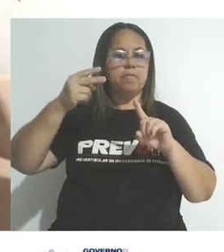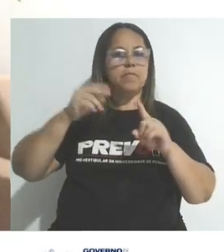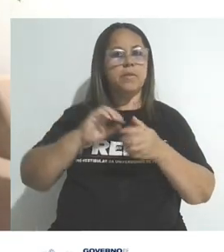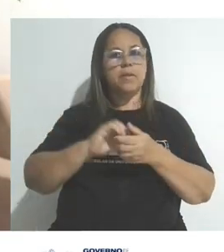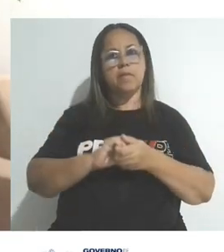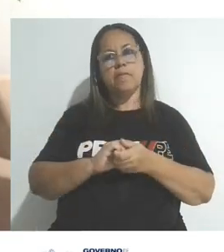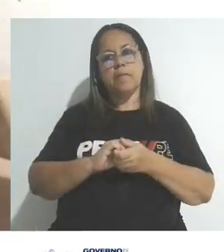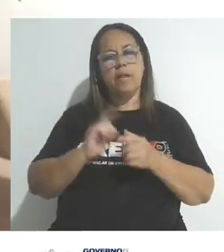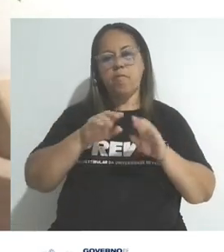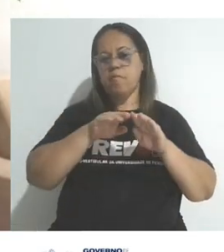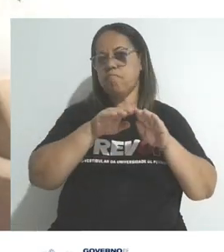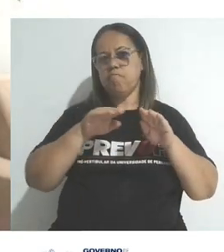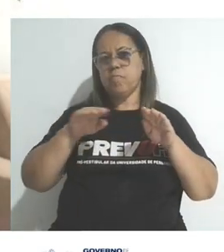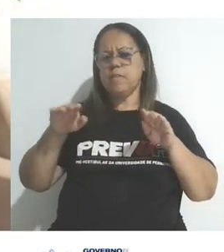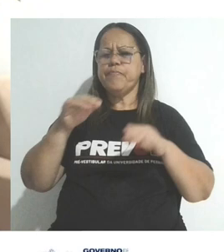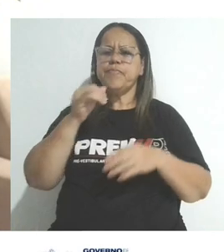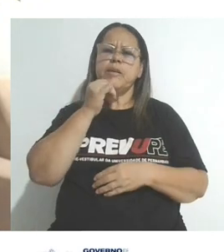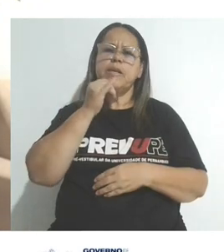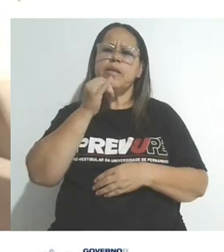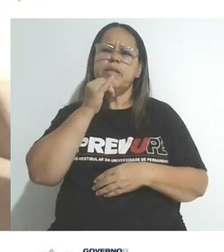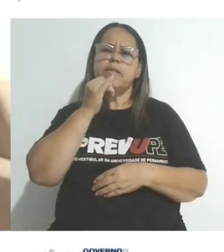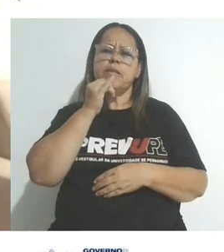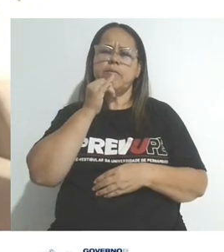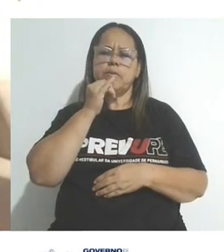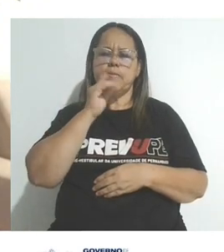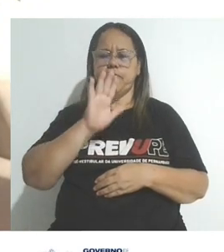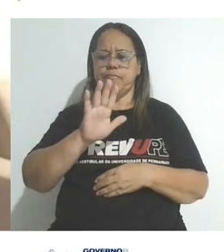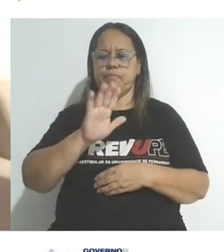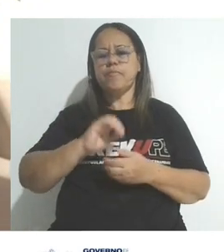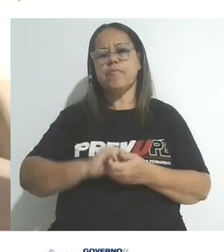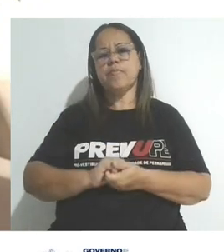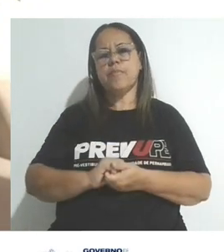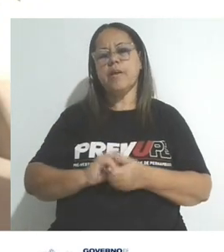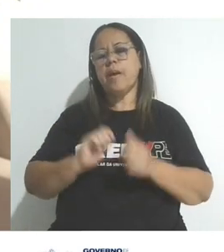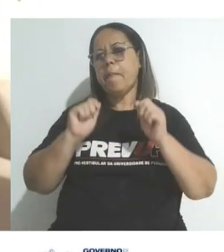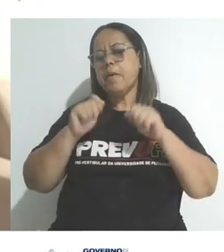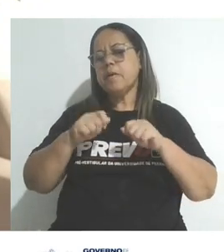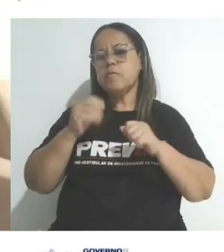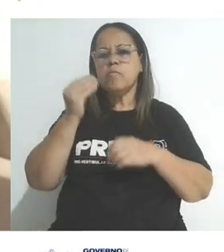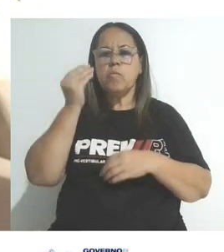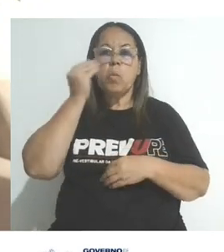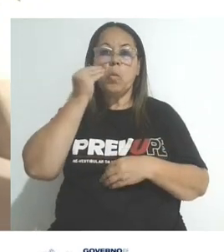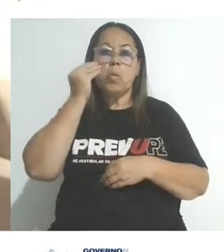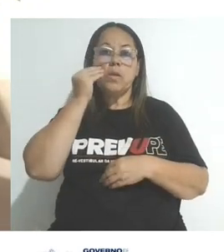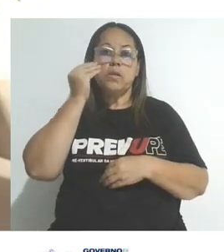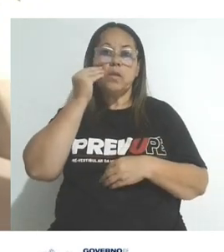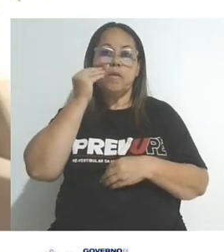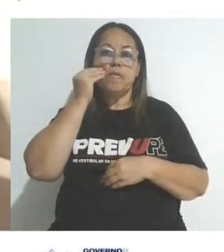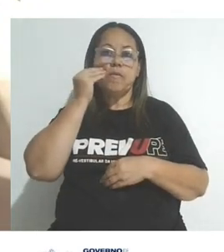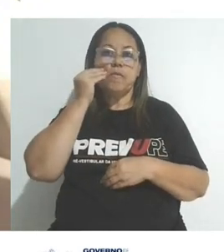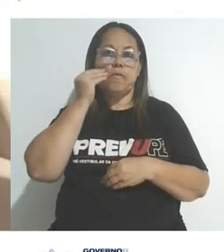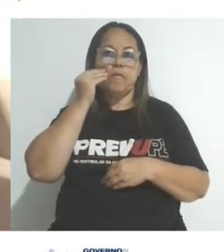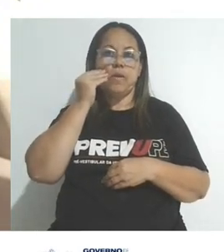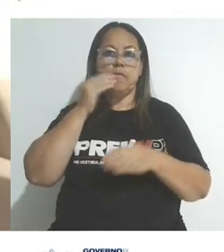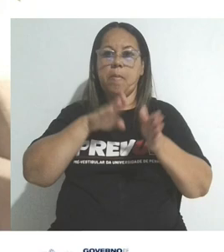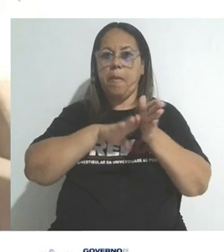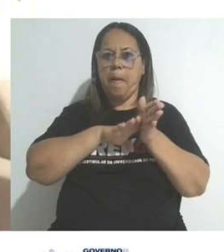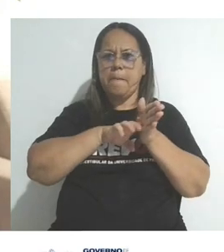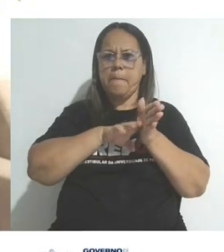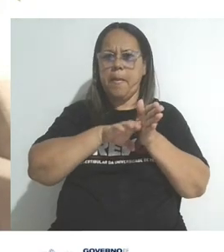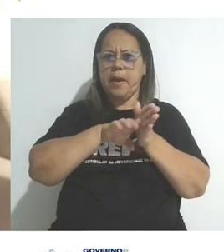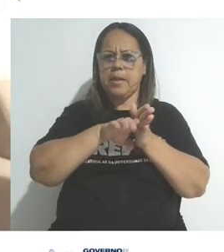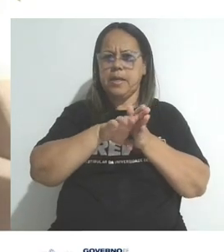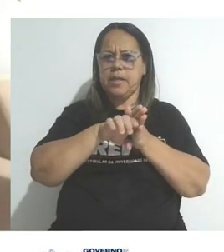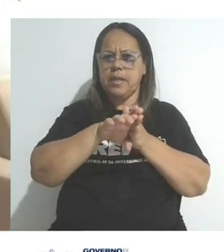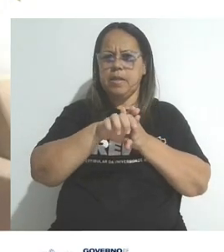deixando de ser linear. E qual é o exemplo disso? Por exemplo, a gente pode observar sobre o cultivo de bactérias,